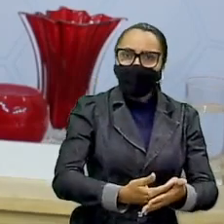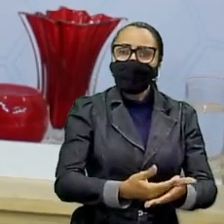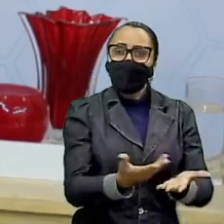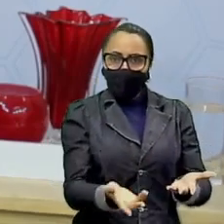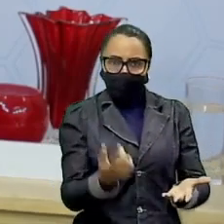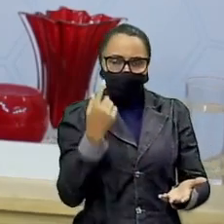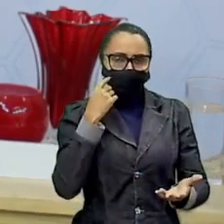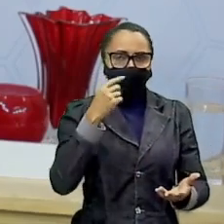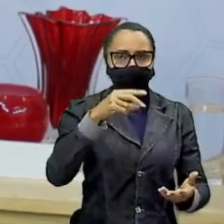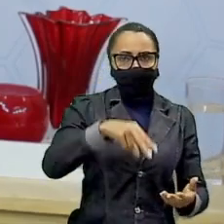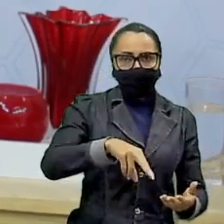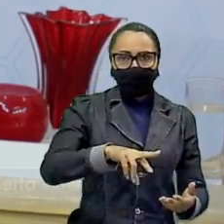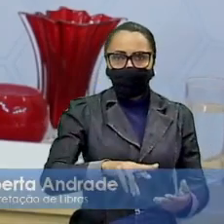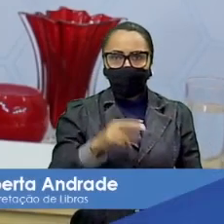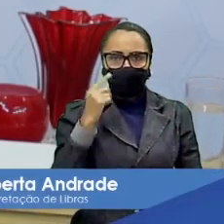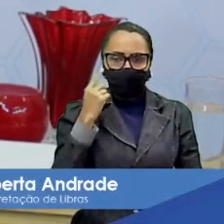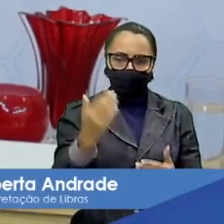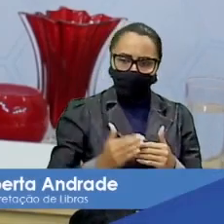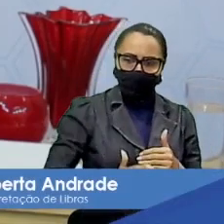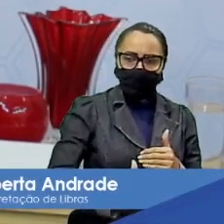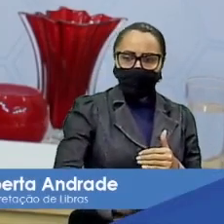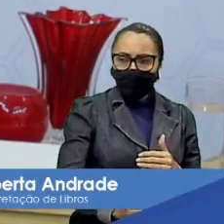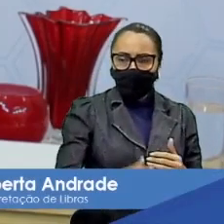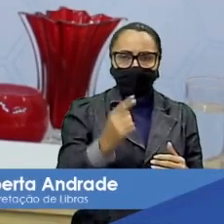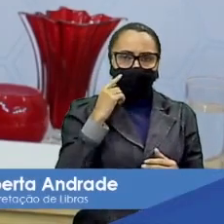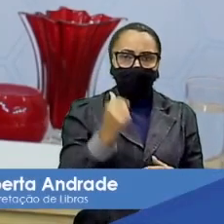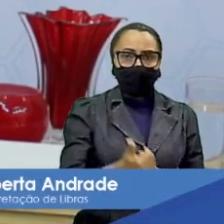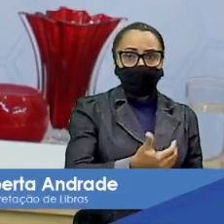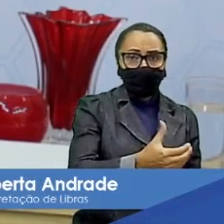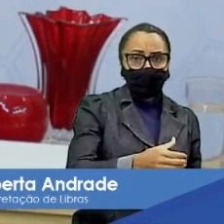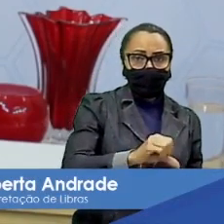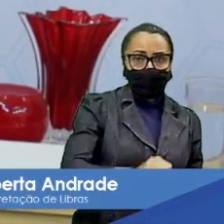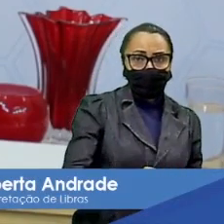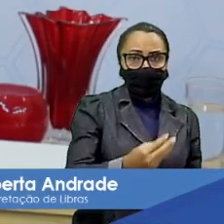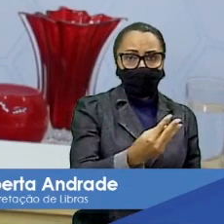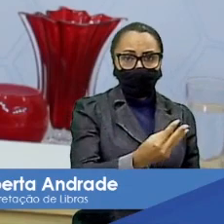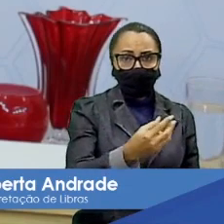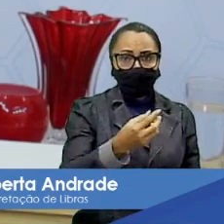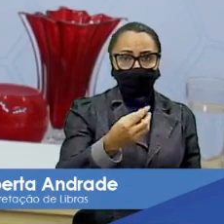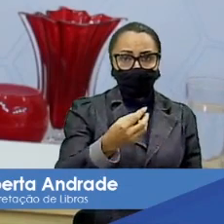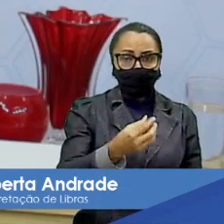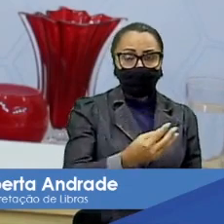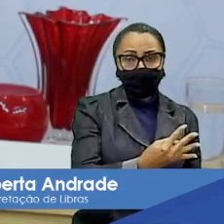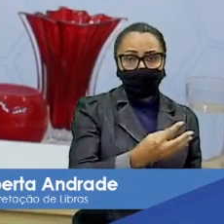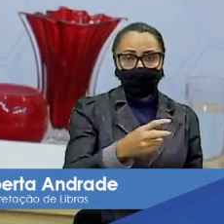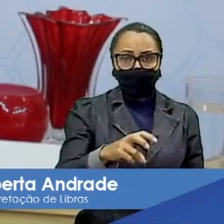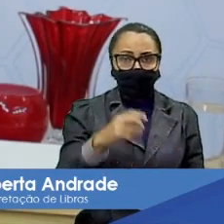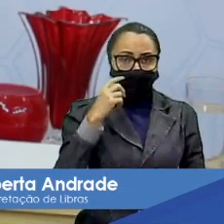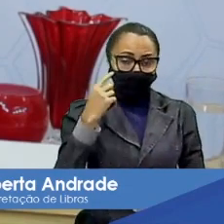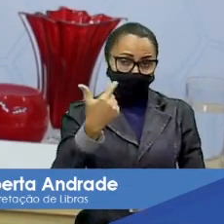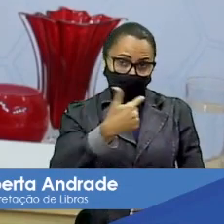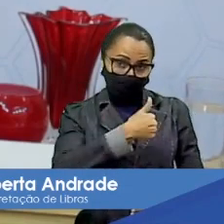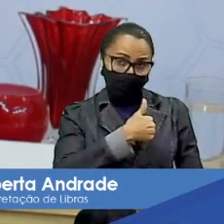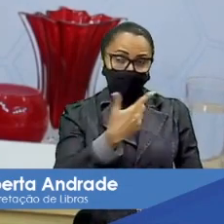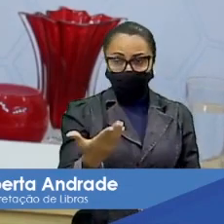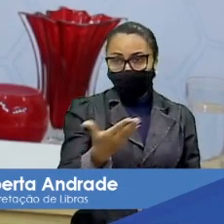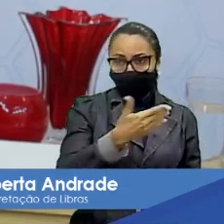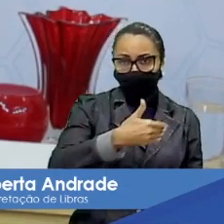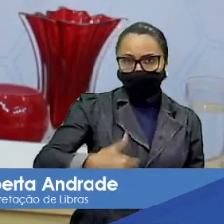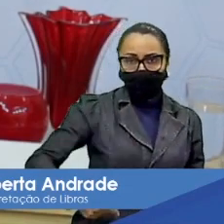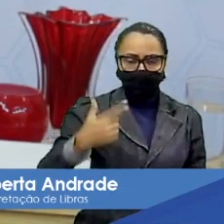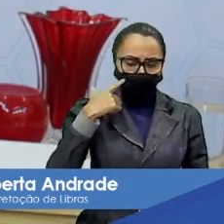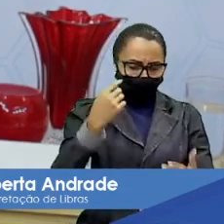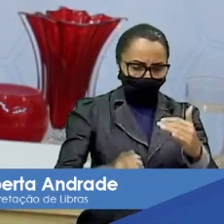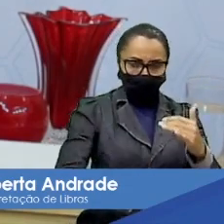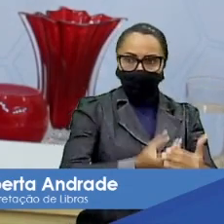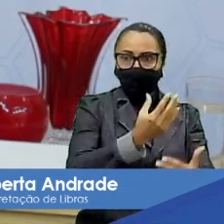às NRs. Então, inicialmente, né, em 1943, né, no governo de Getúlio Vargas, foi